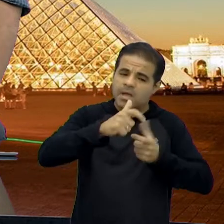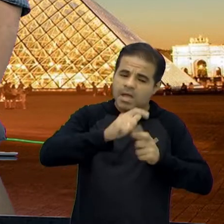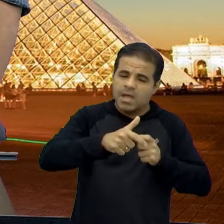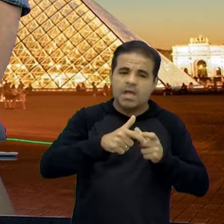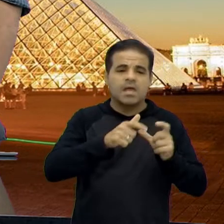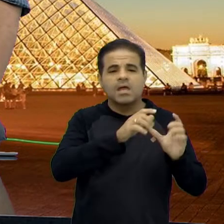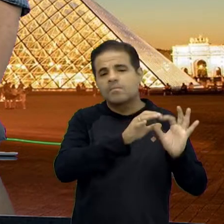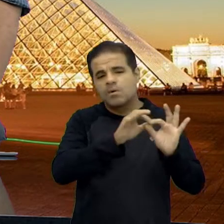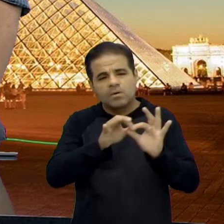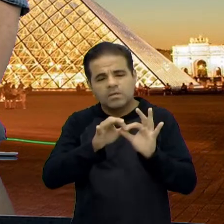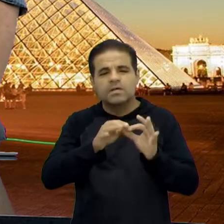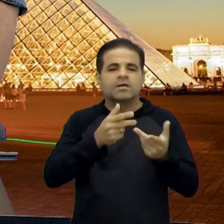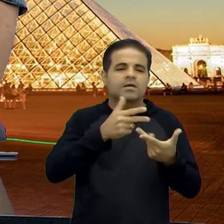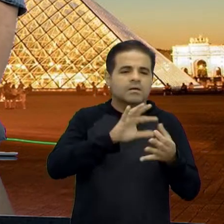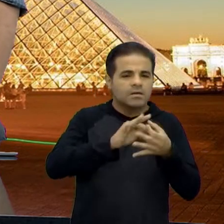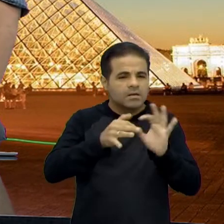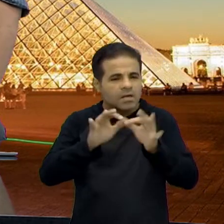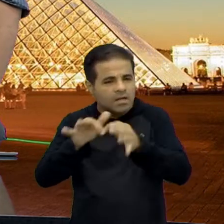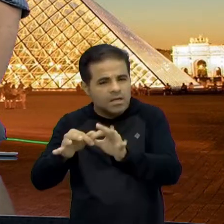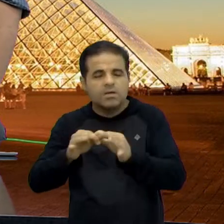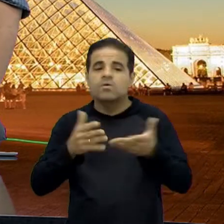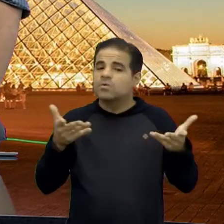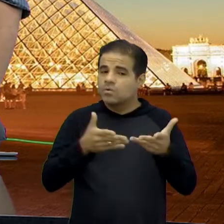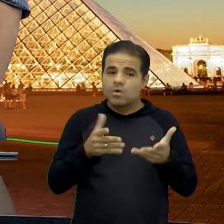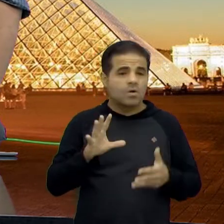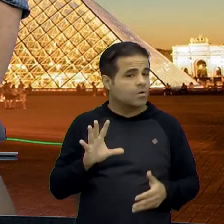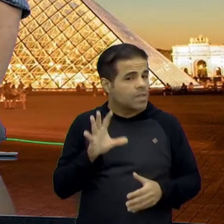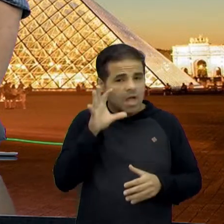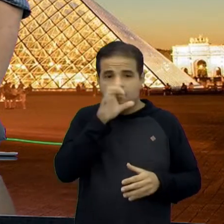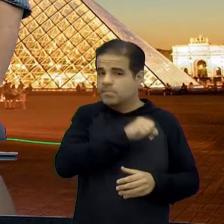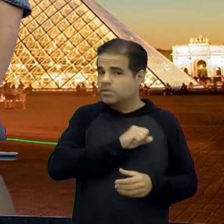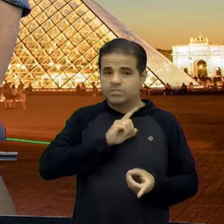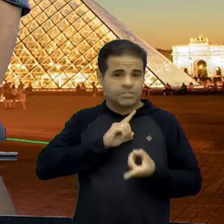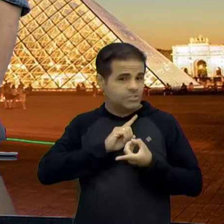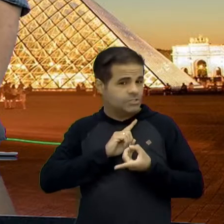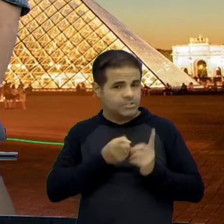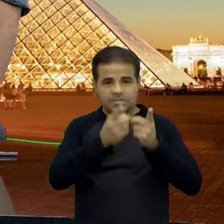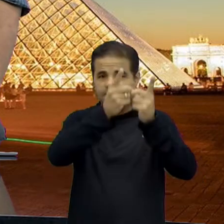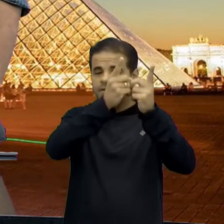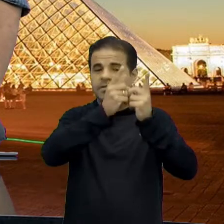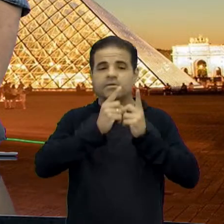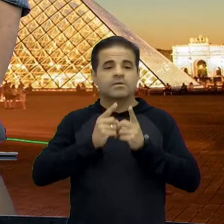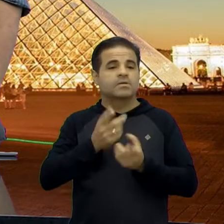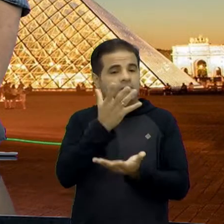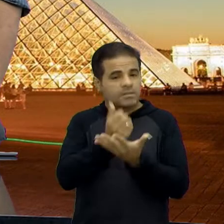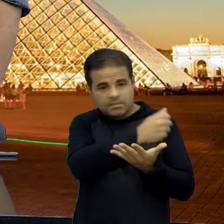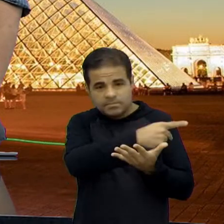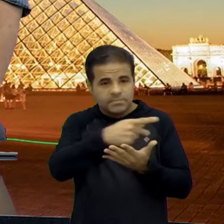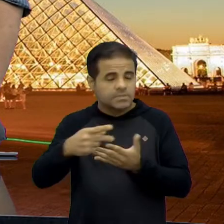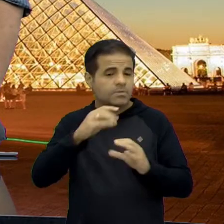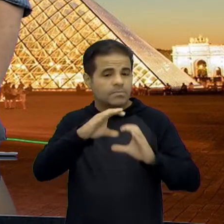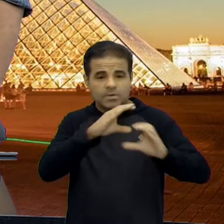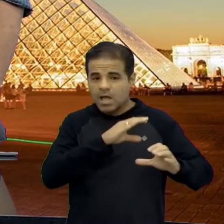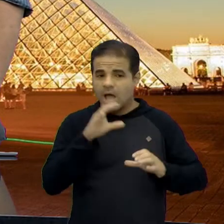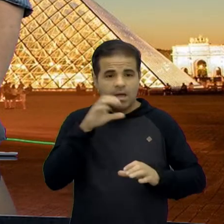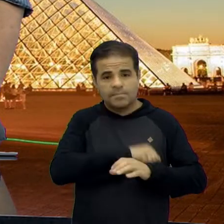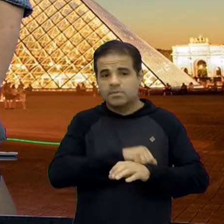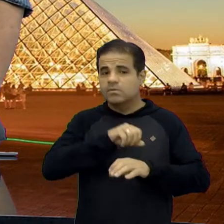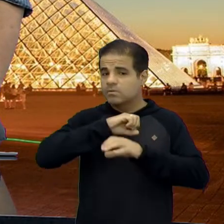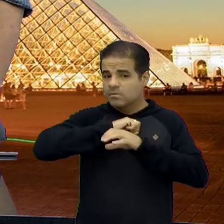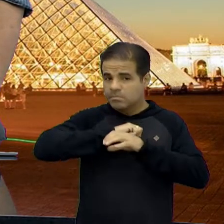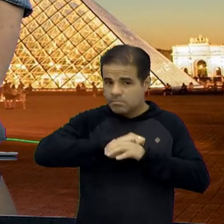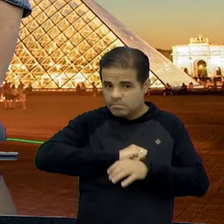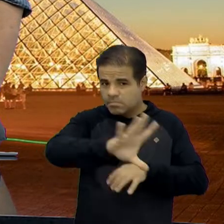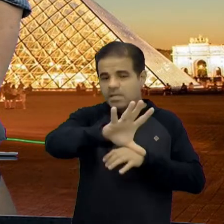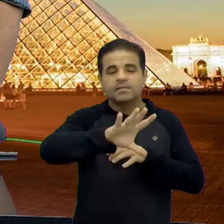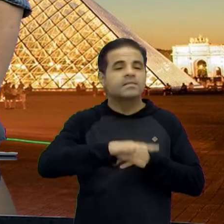uma correntinha, né, através dos e-mails. Hoje acontece de forma muito dinâmica, pelos aplicativos de comunicação, ali você manda um